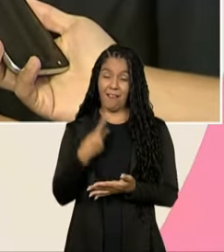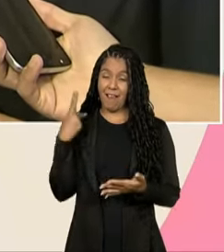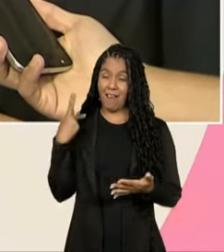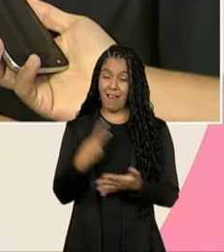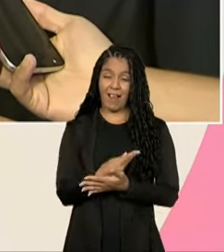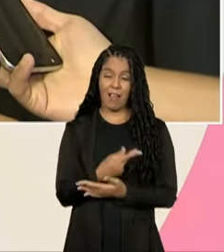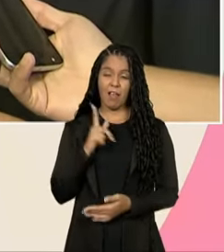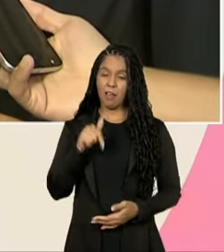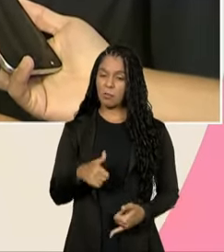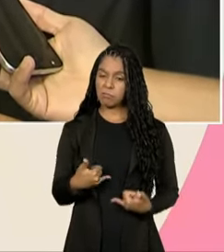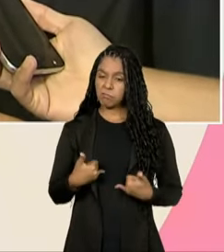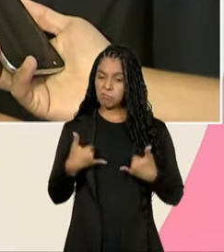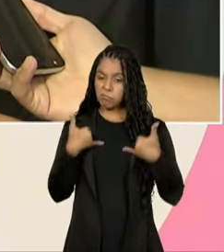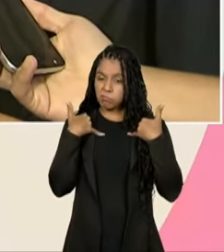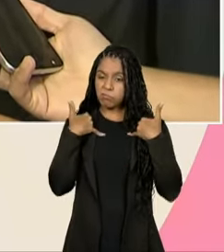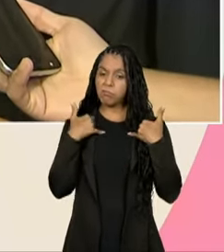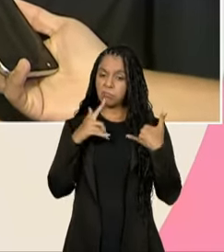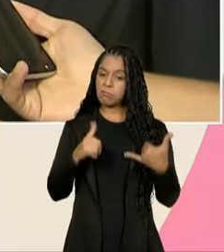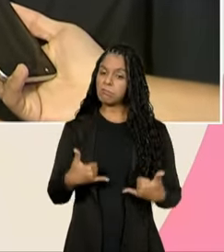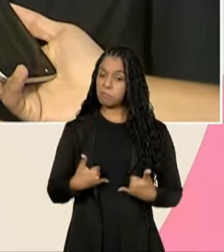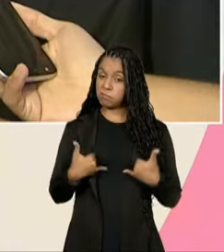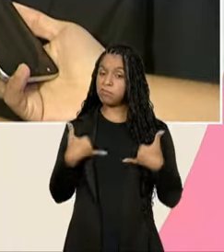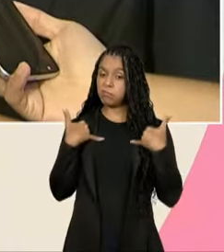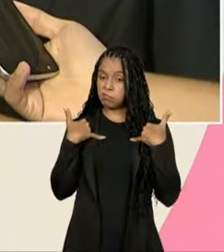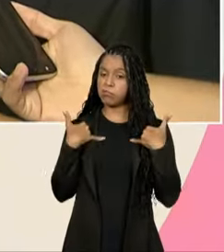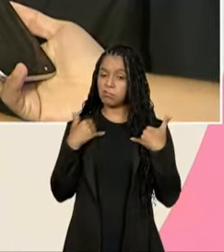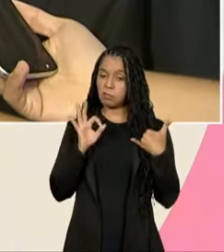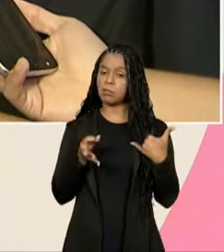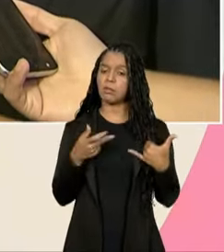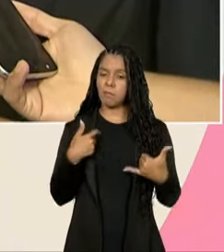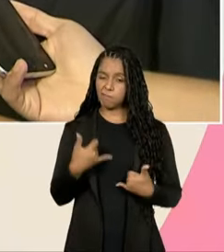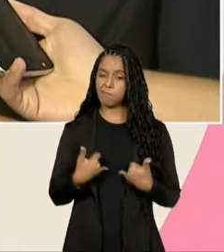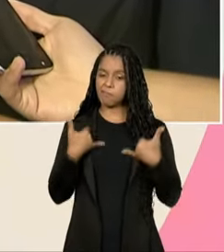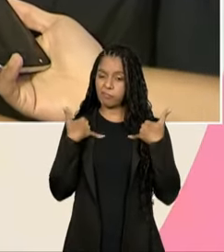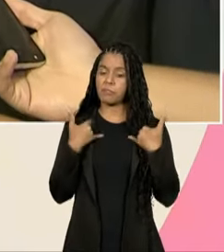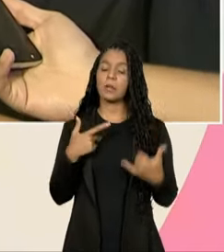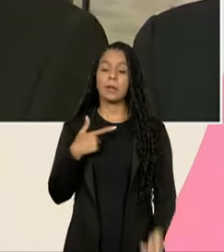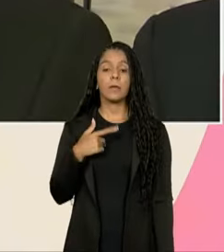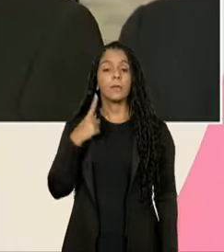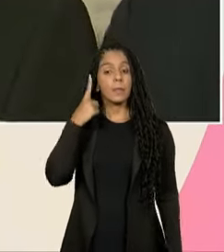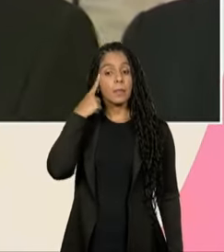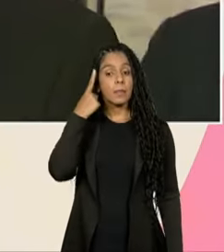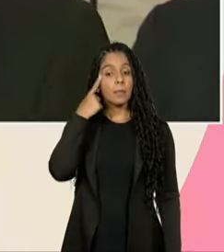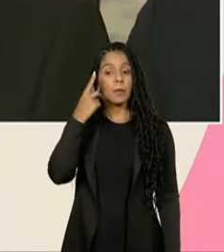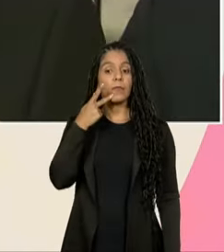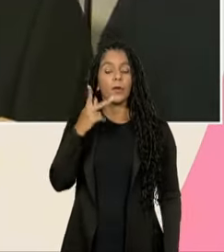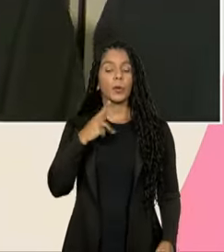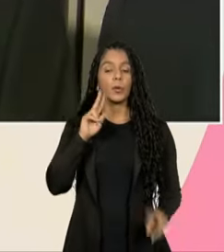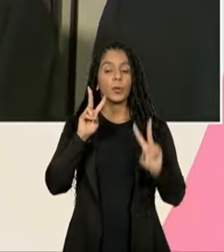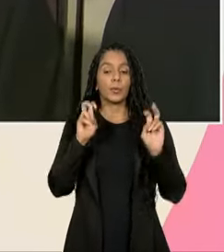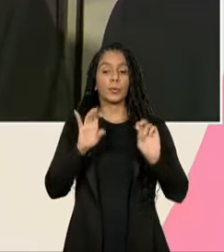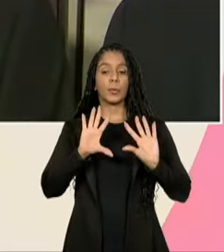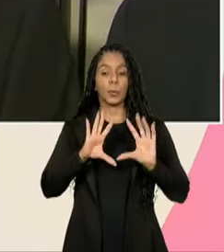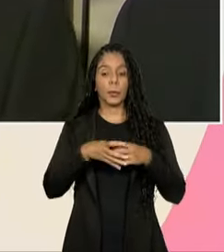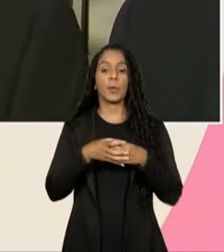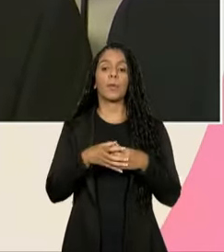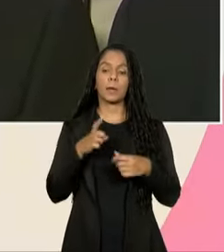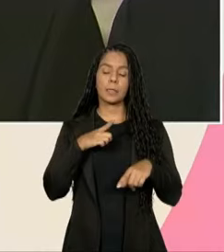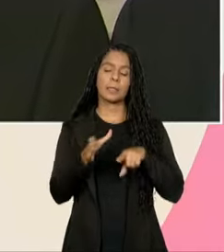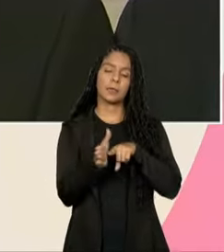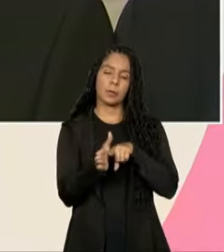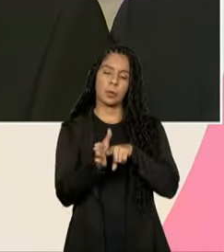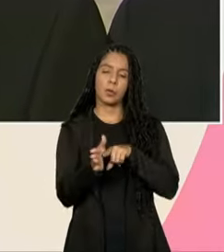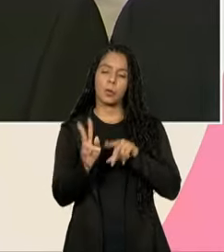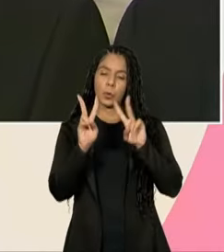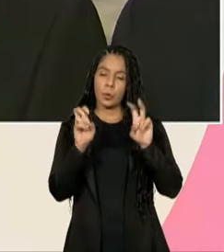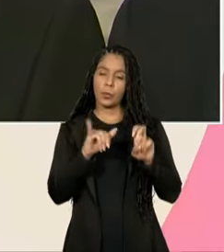É muita arrogância, né? São muito arrogantes, né? É muita arrogância. O Marcelo falou sobre o combo, eu tenho uma análise que vai muito